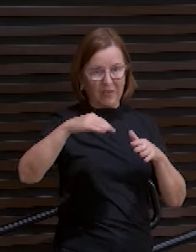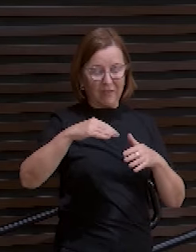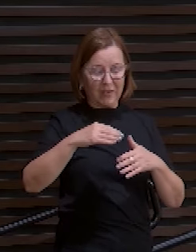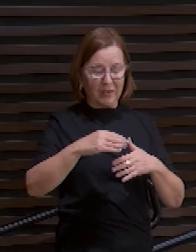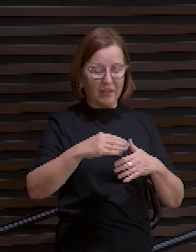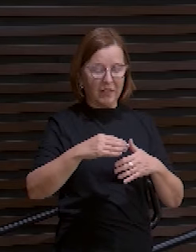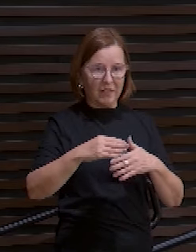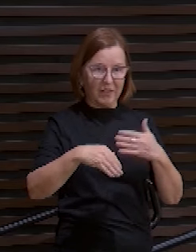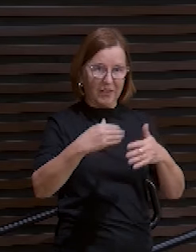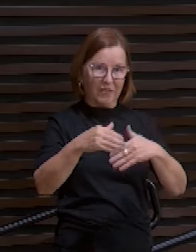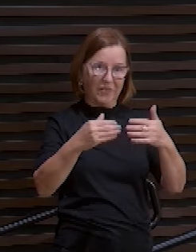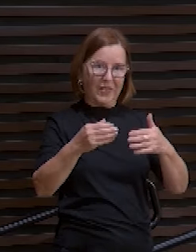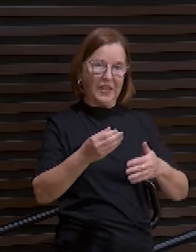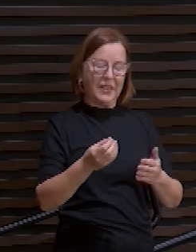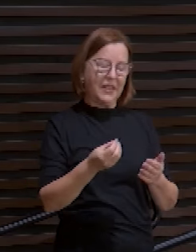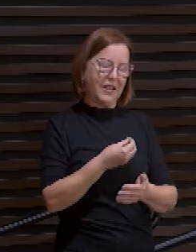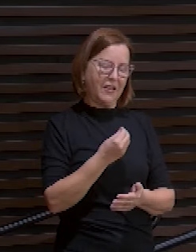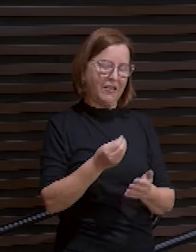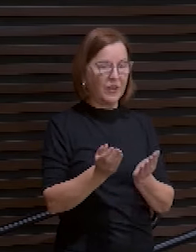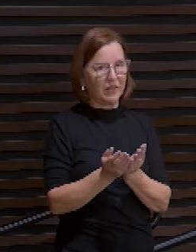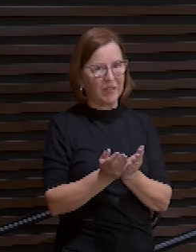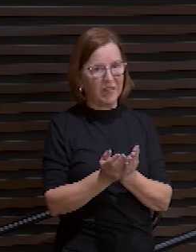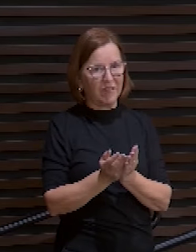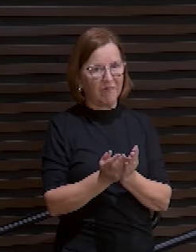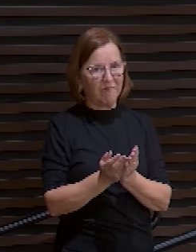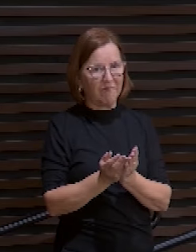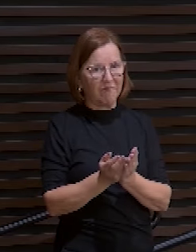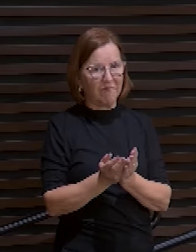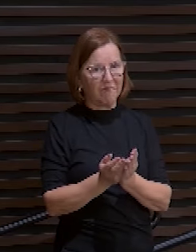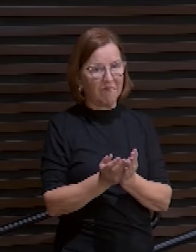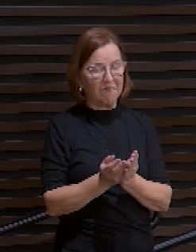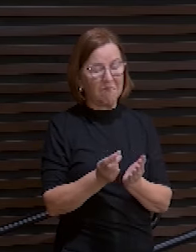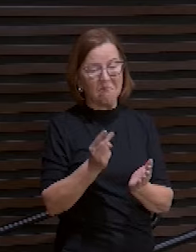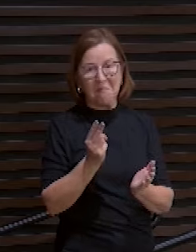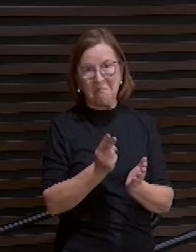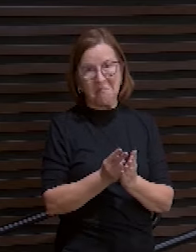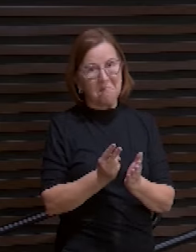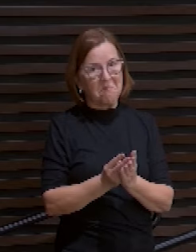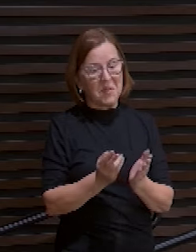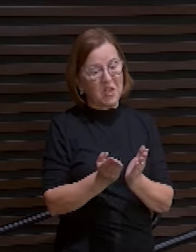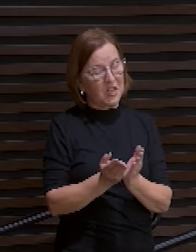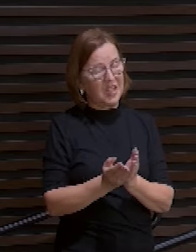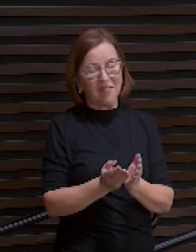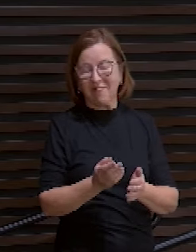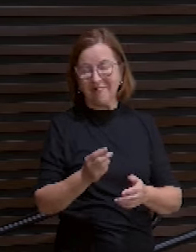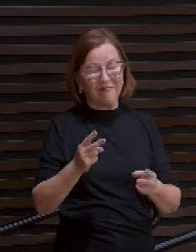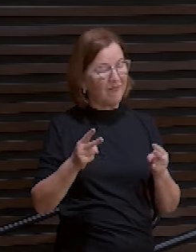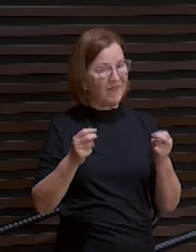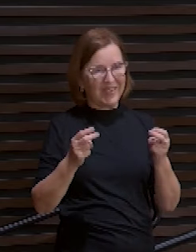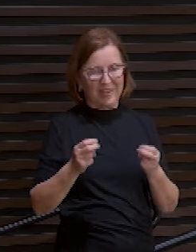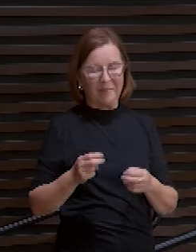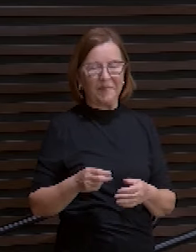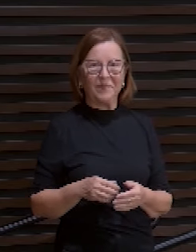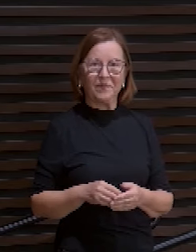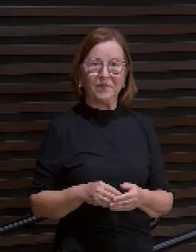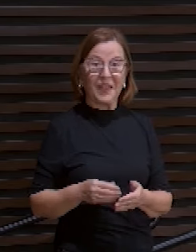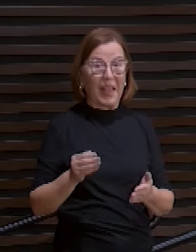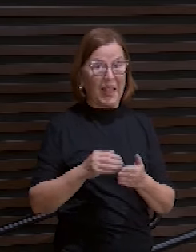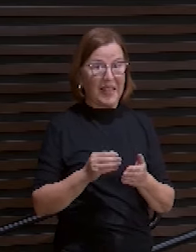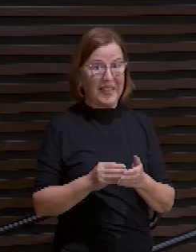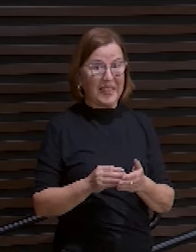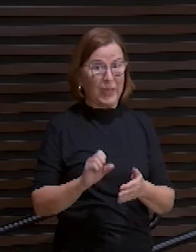Cristão sem que ele se dê conta disso até que um problema ou dificuldade